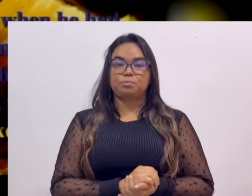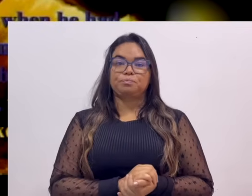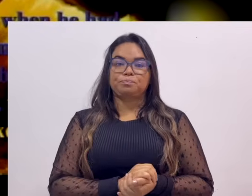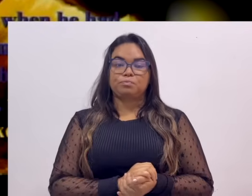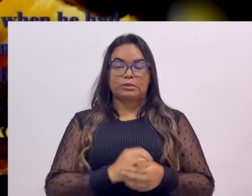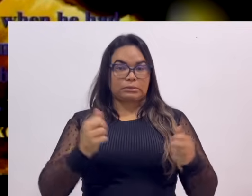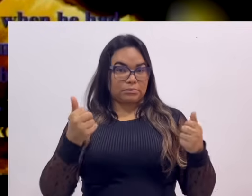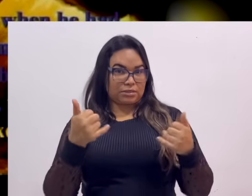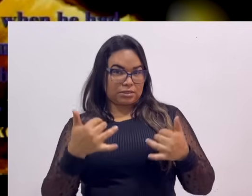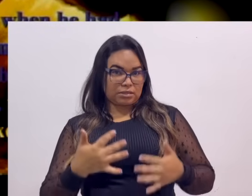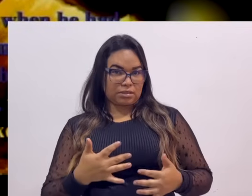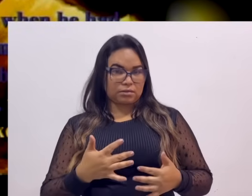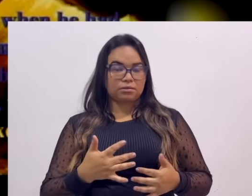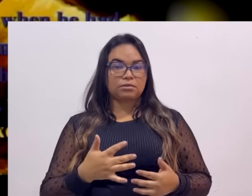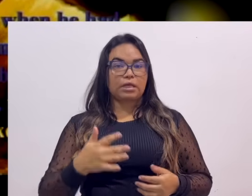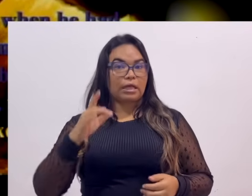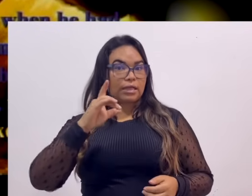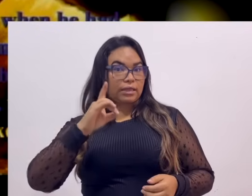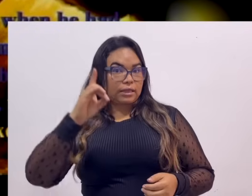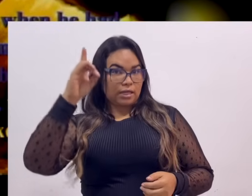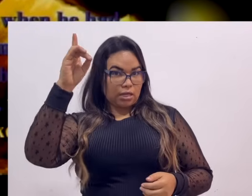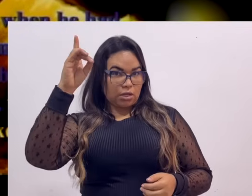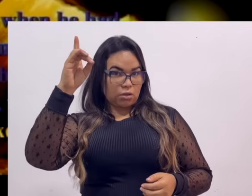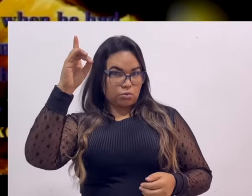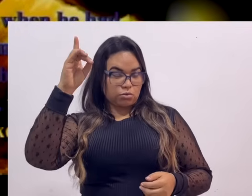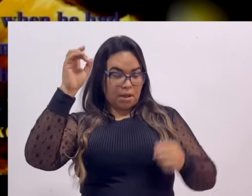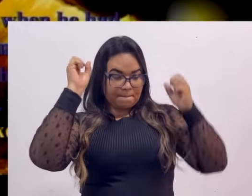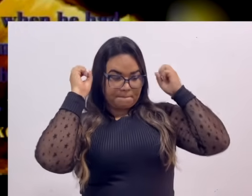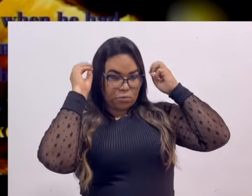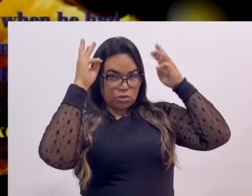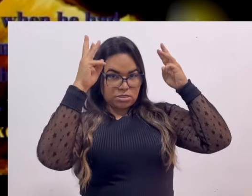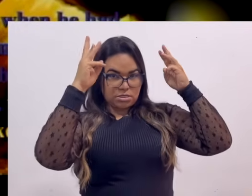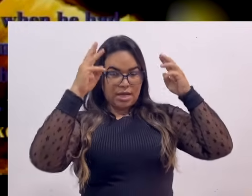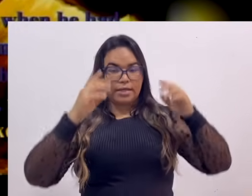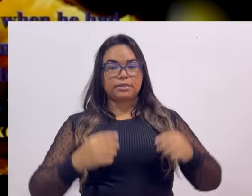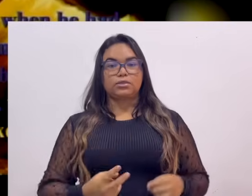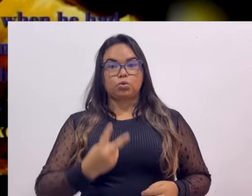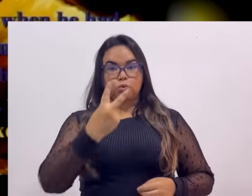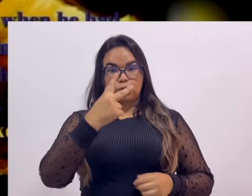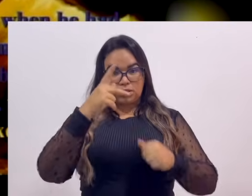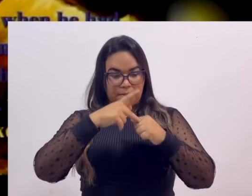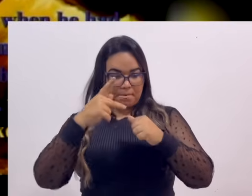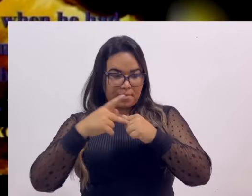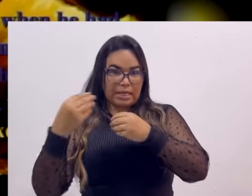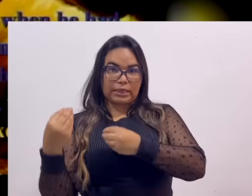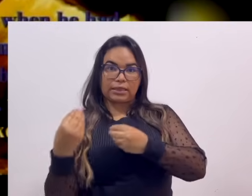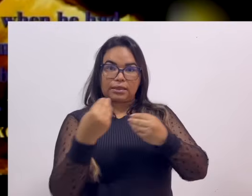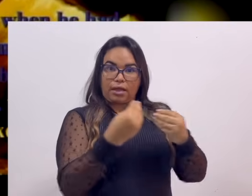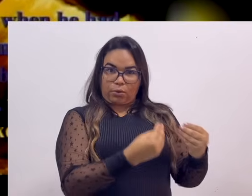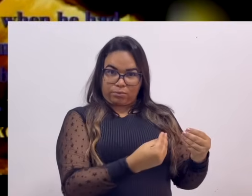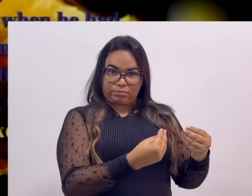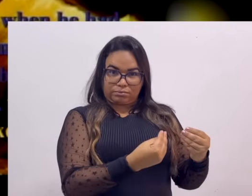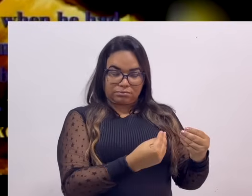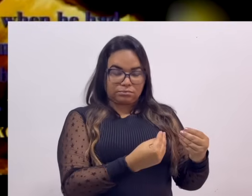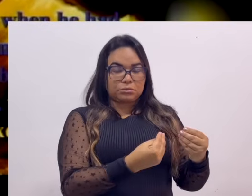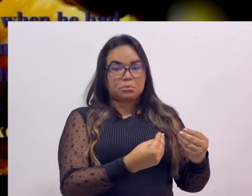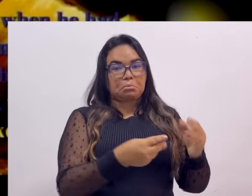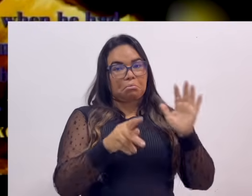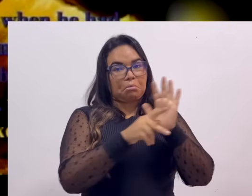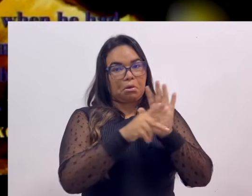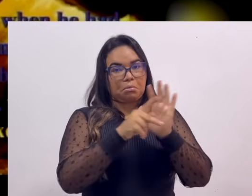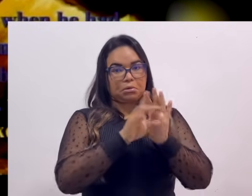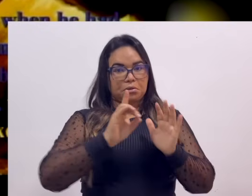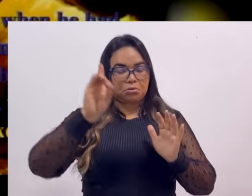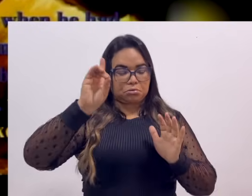Moisés, quando acabou de falar com ele no monte de Sinai, as duas tábuas do testemunho, tábuas de pedra